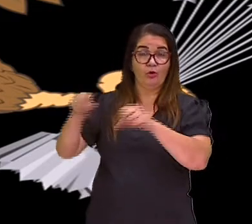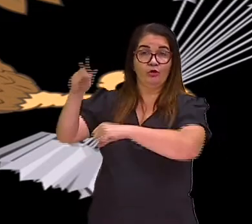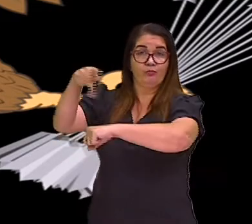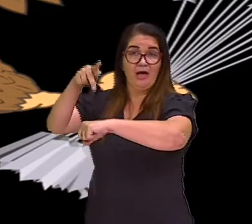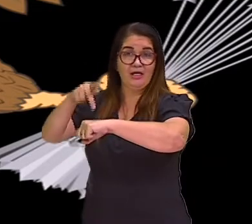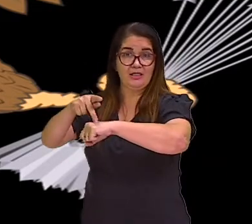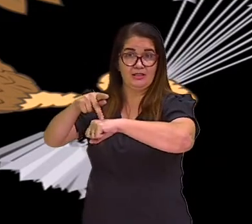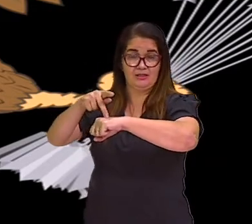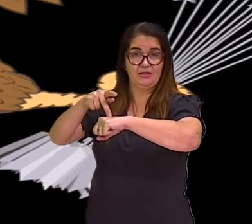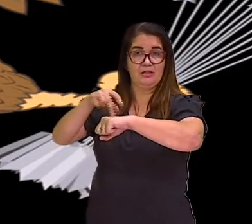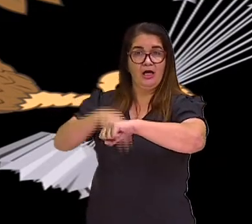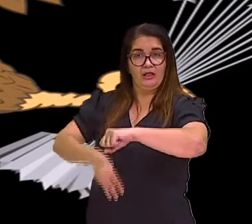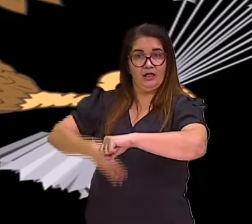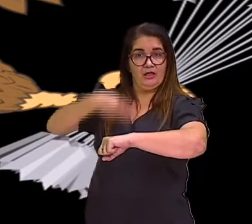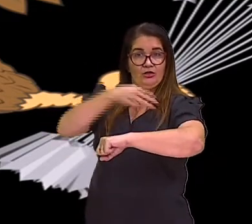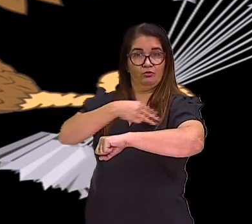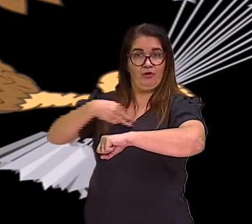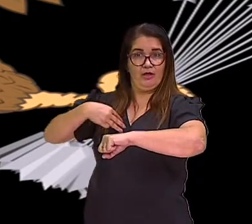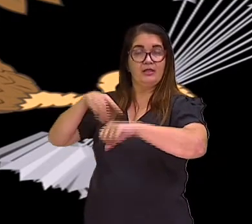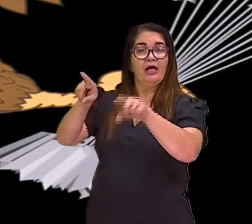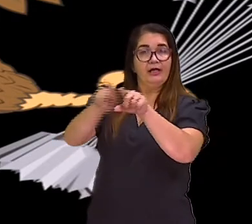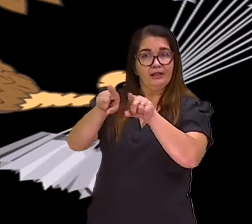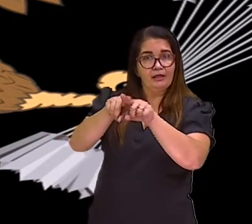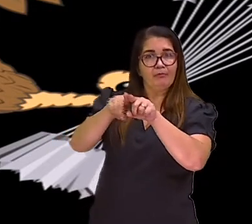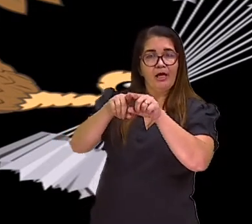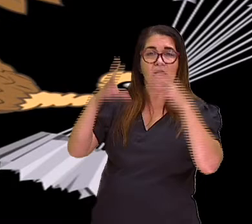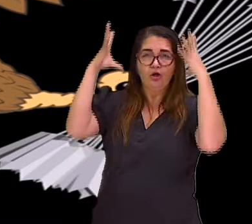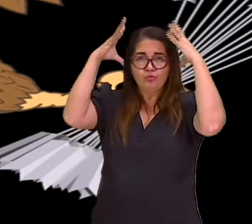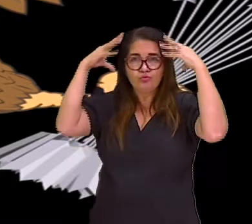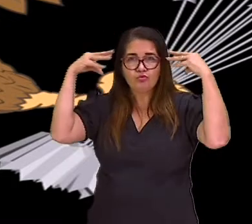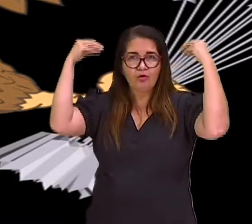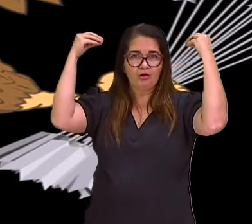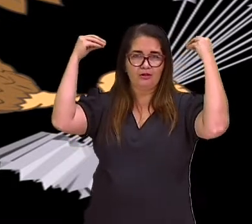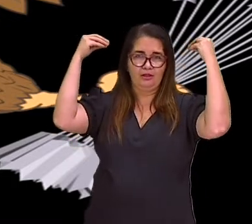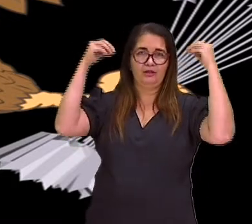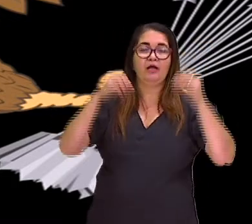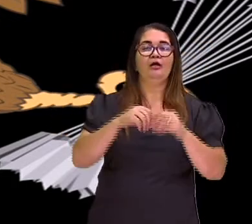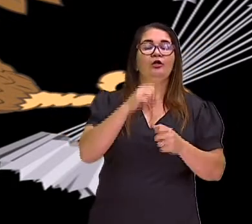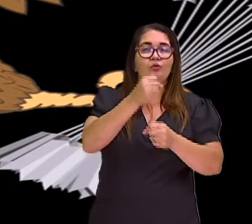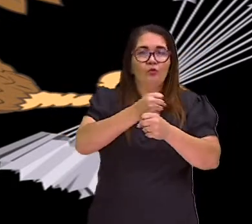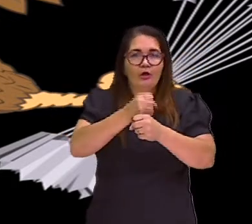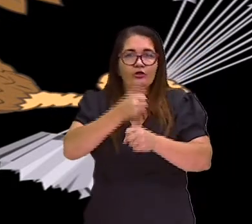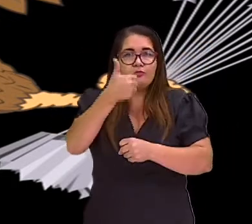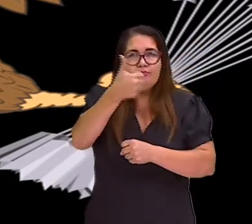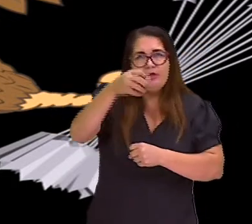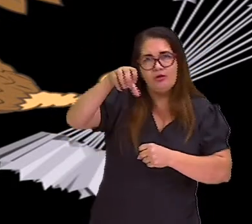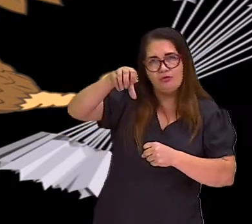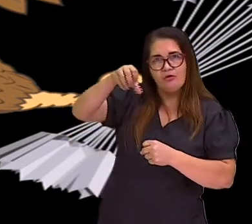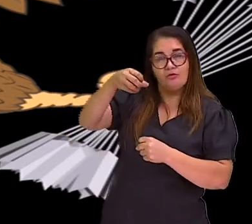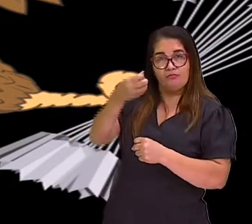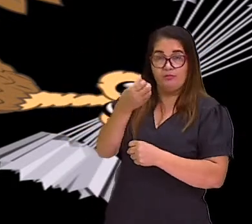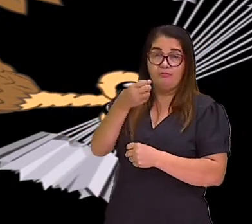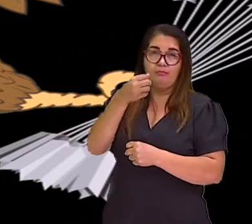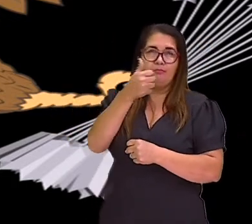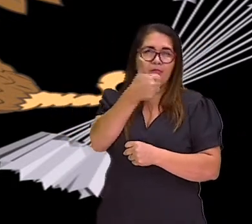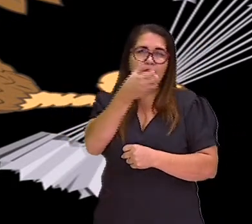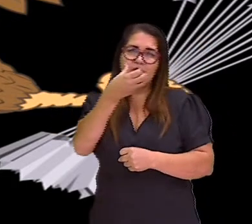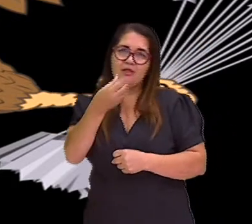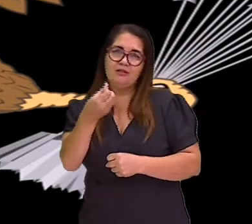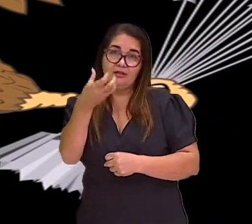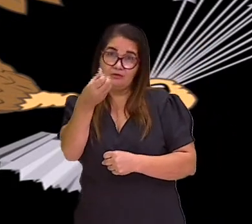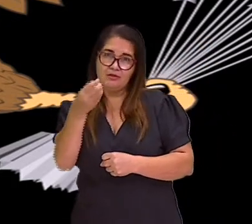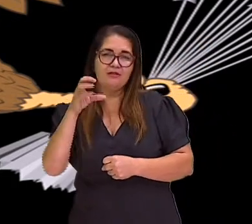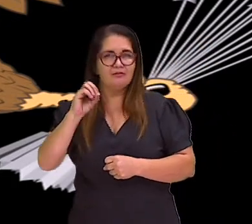foram capturados pelos ingleses durante a década de 1660, para formarem,